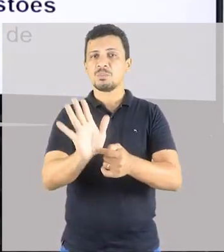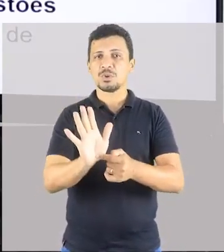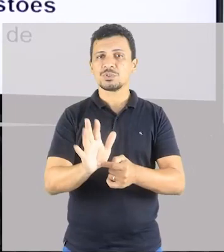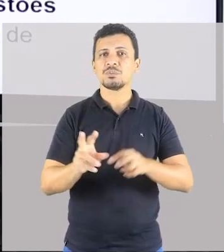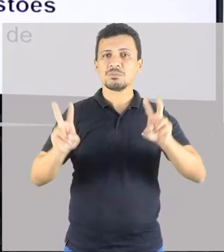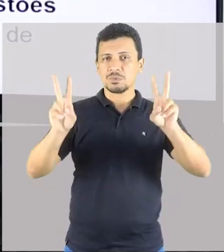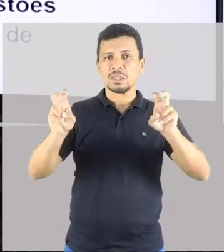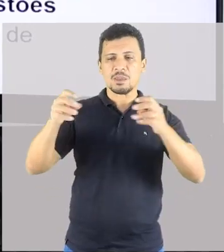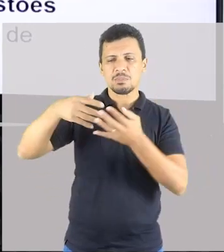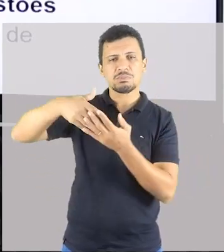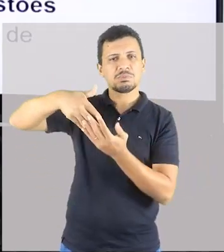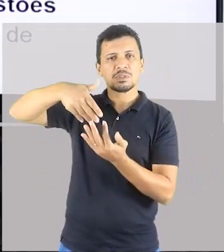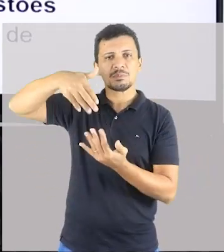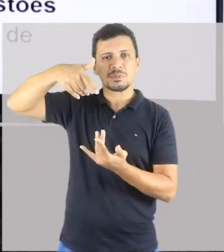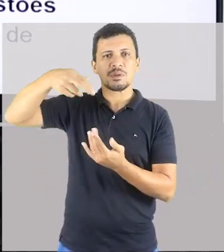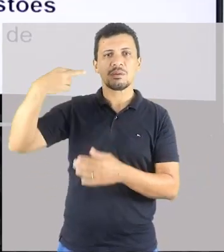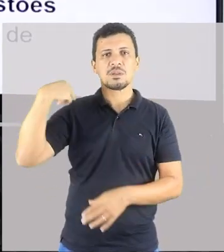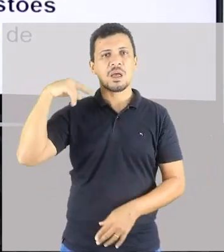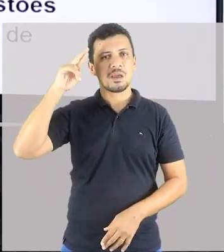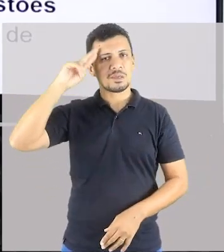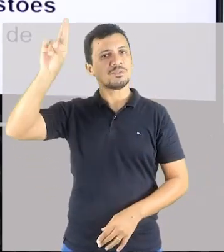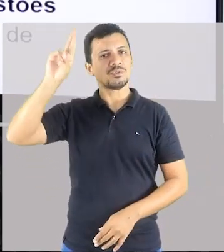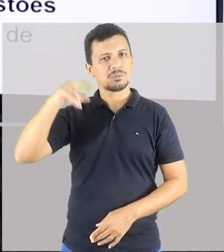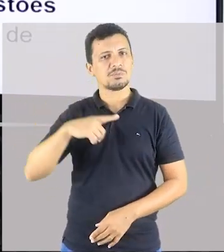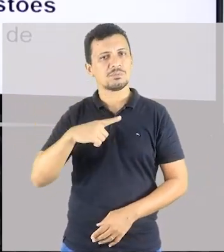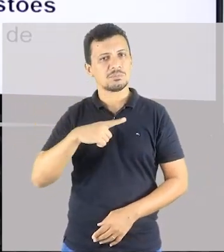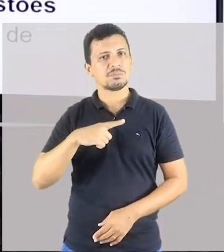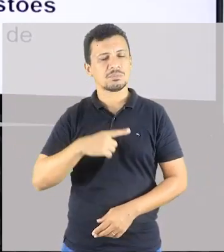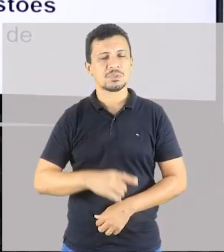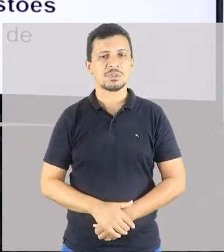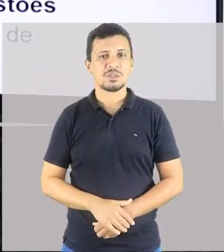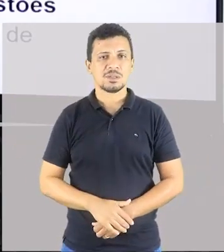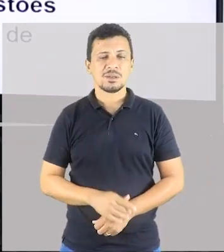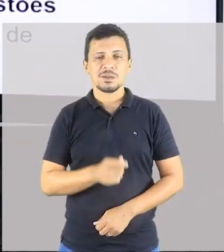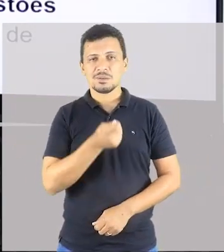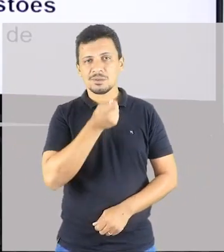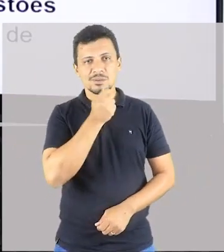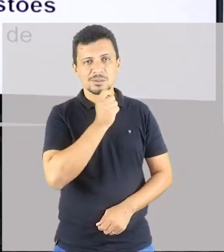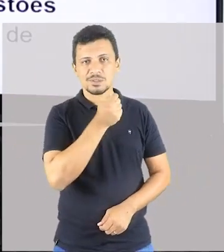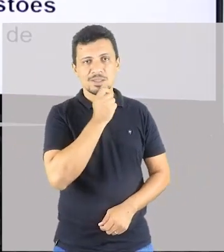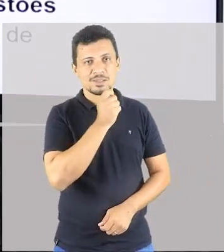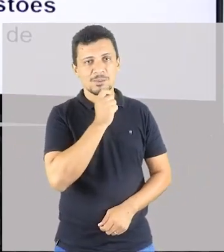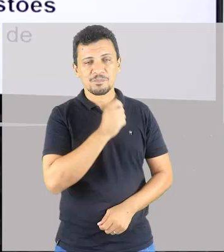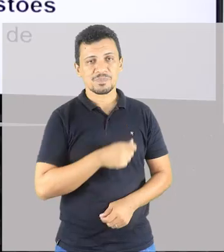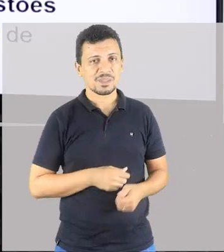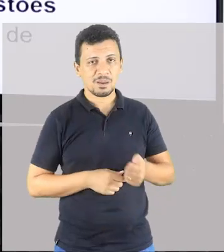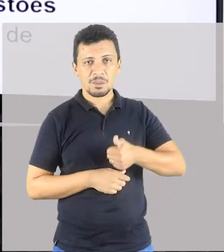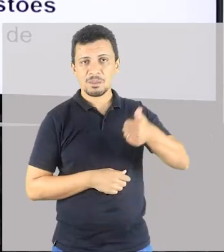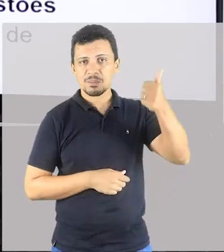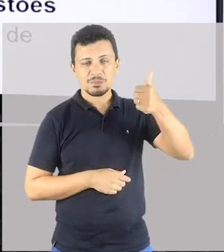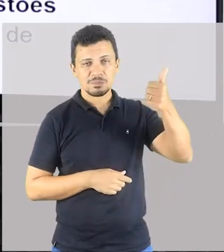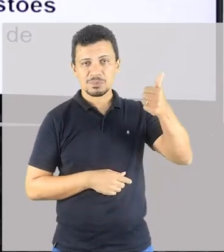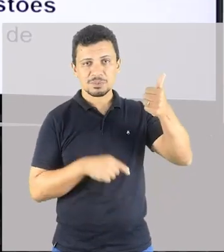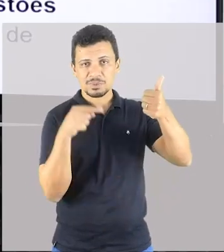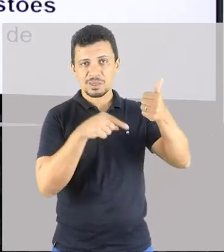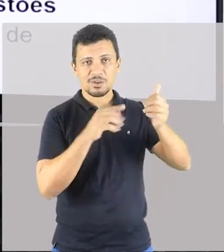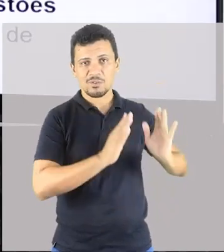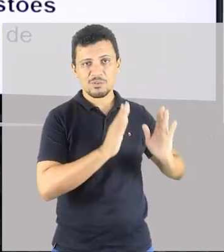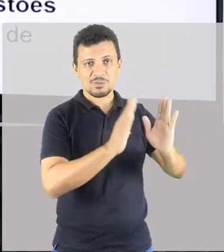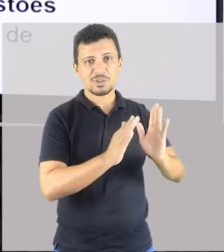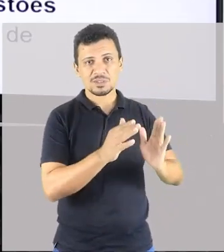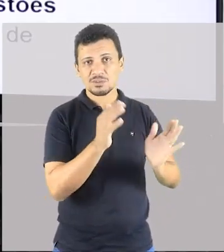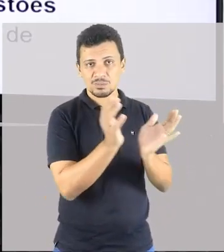da espiritualidade, da religiosidade, né? Que não era presente na fase da